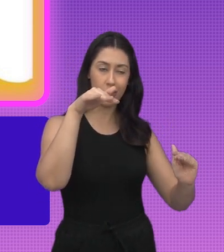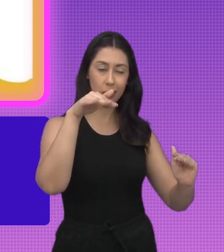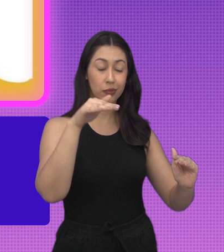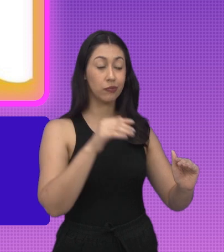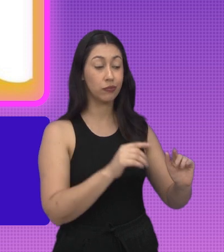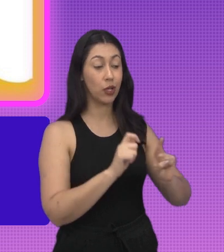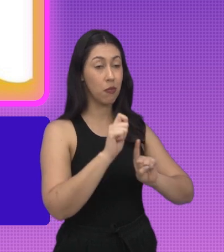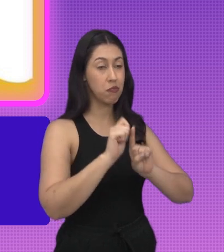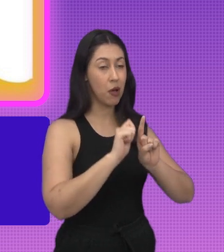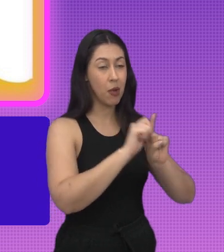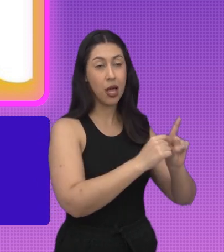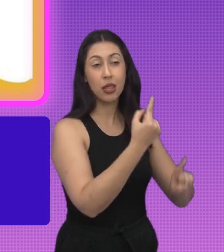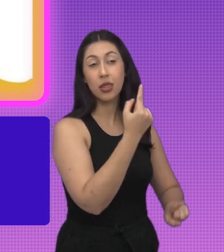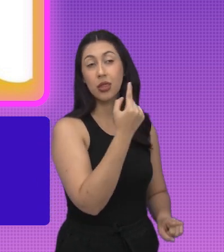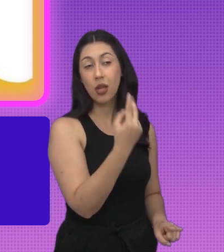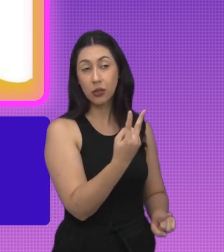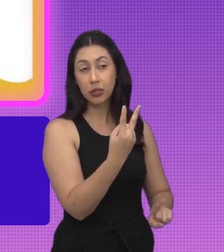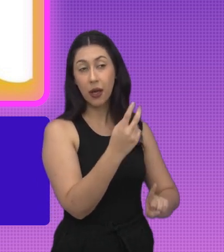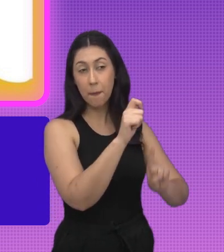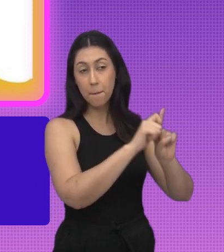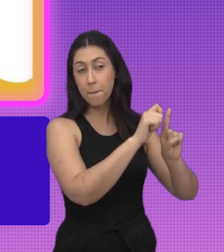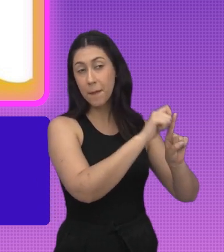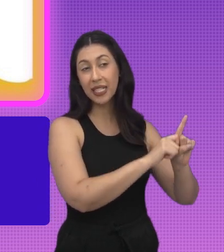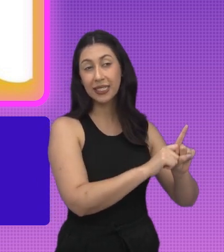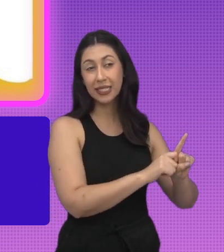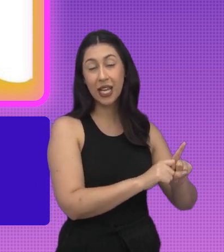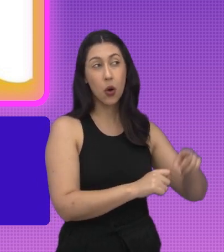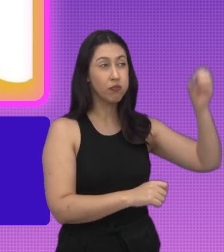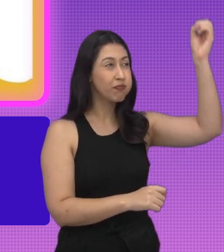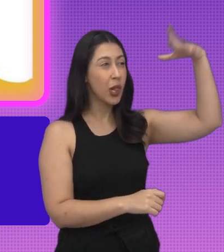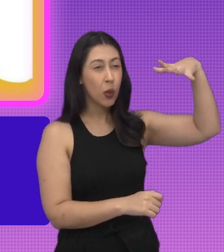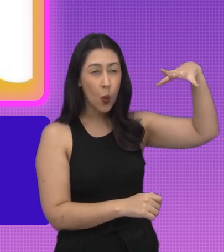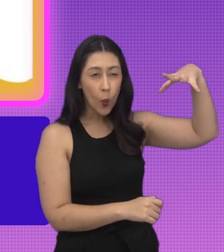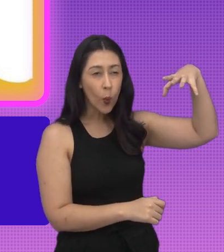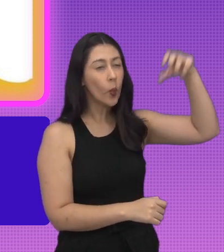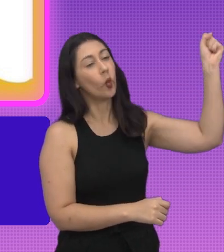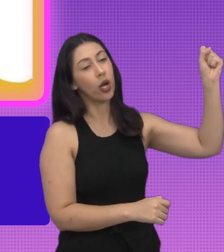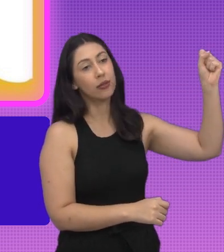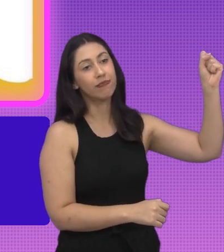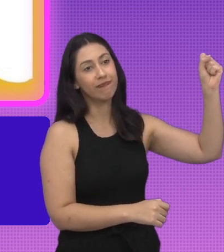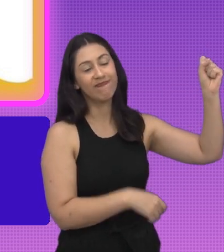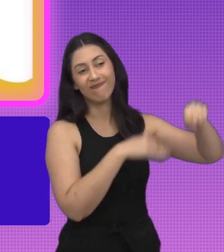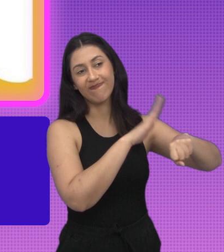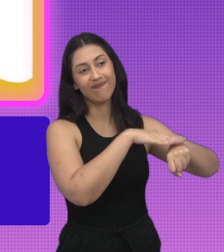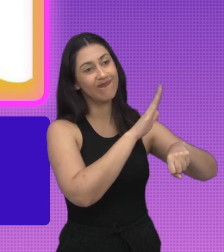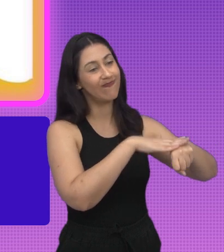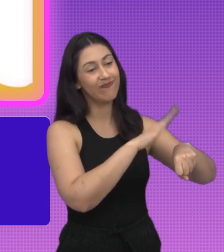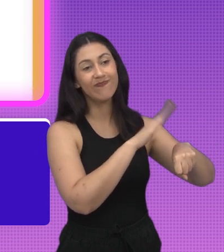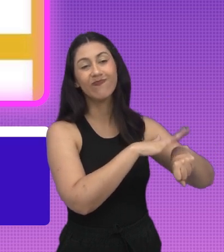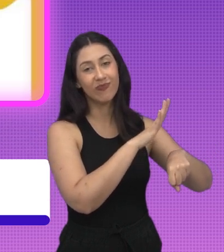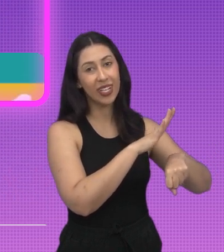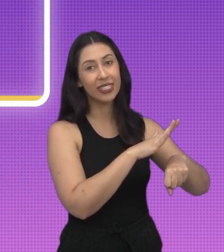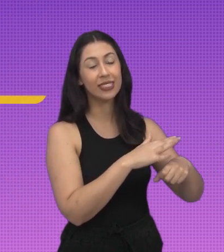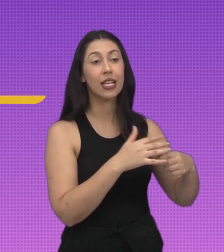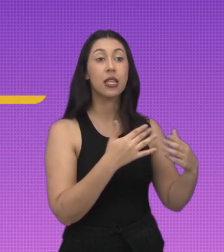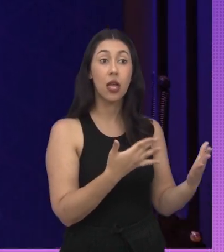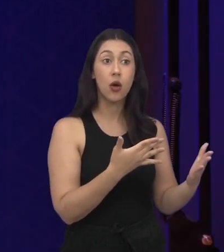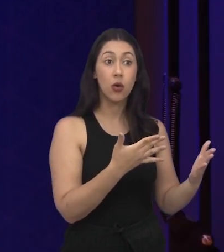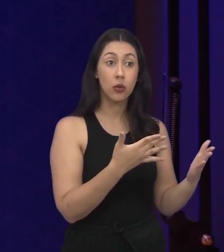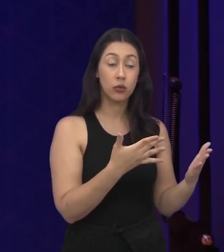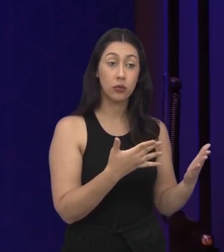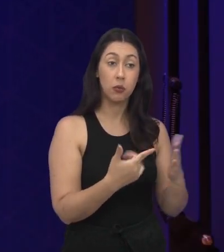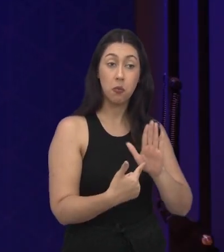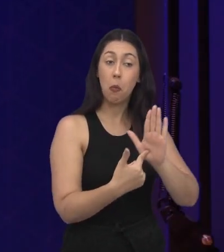12 meses, corte de luz na periferia foi até 8 vezes mais frequente que no centro de São Paulo. Então, assim, enquanto o